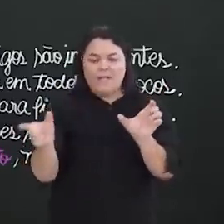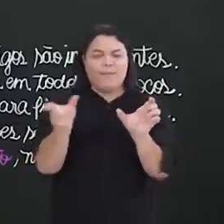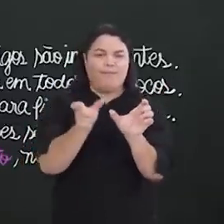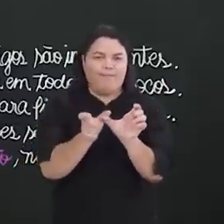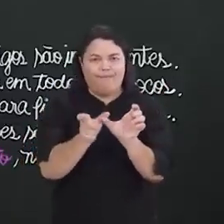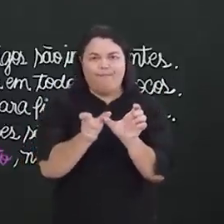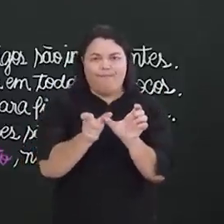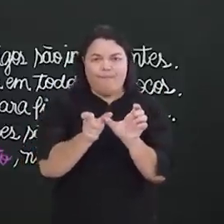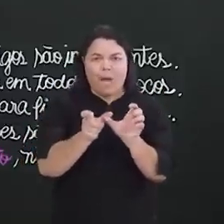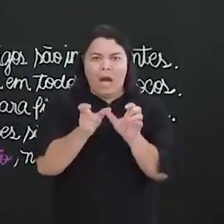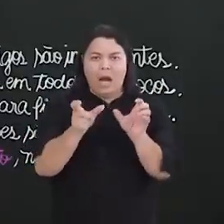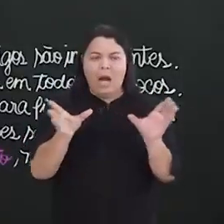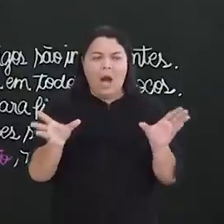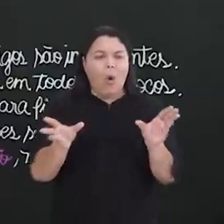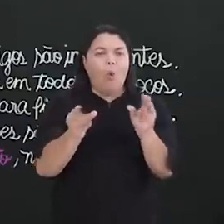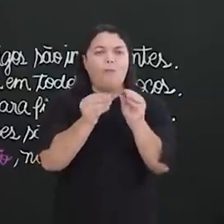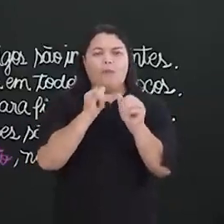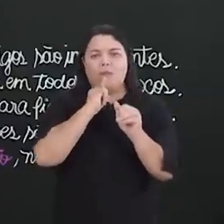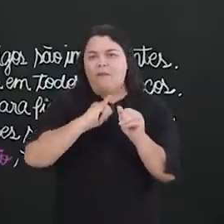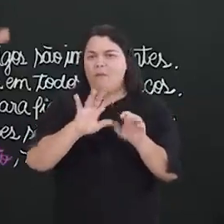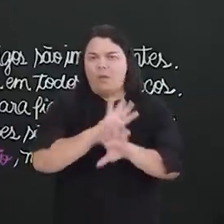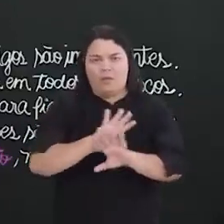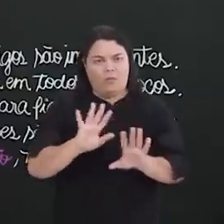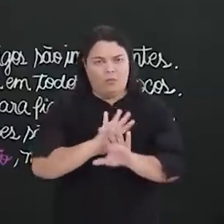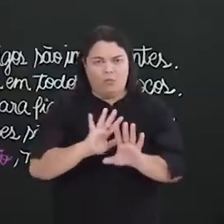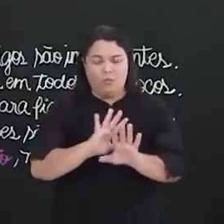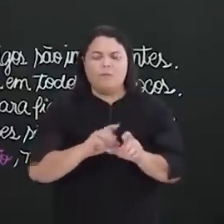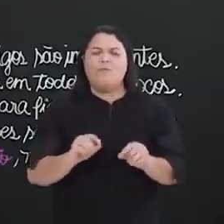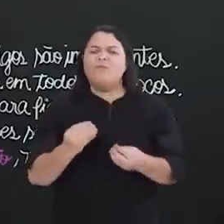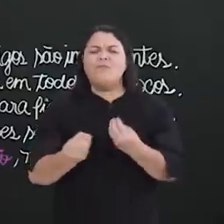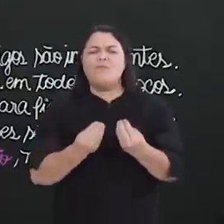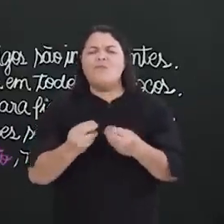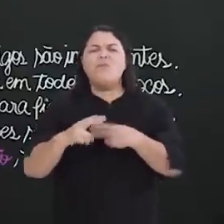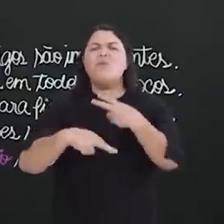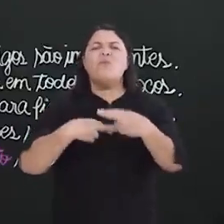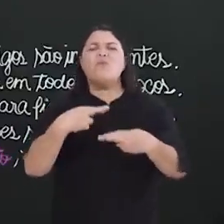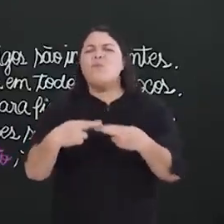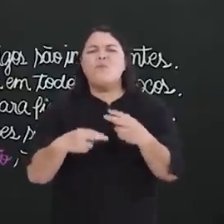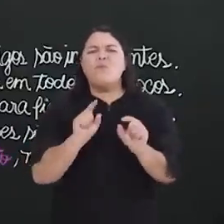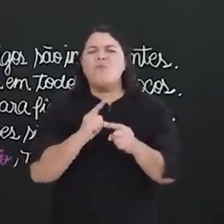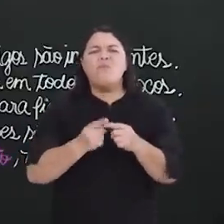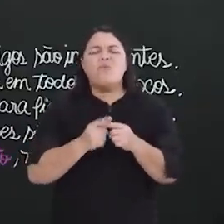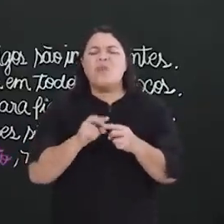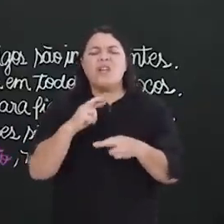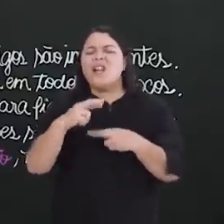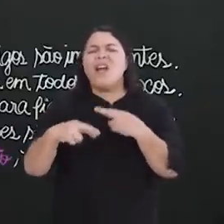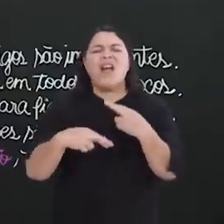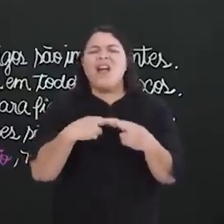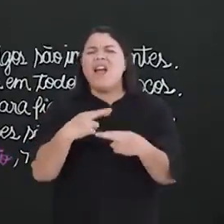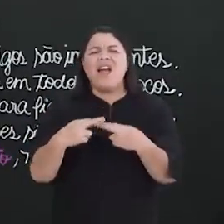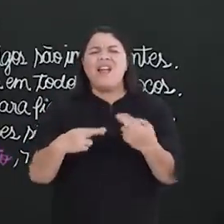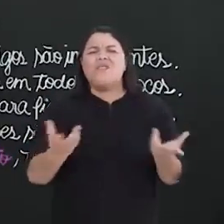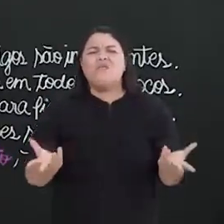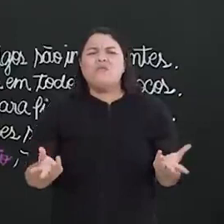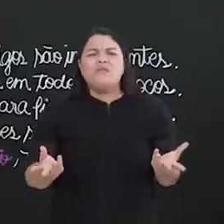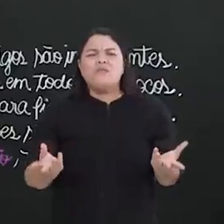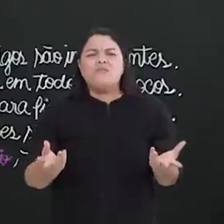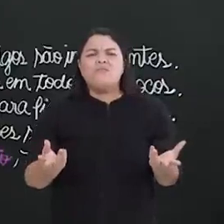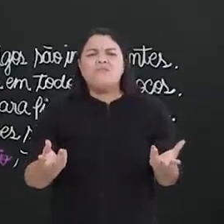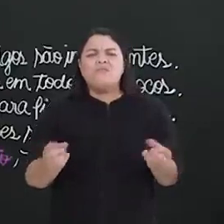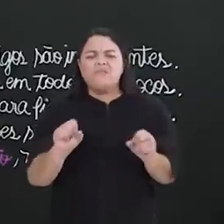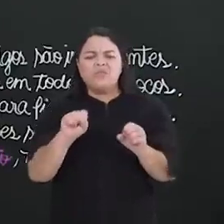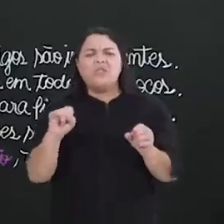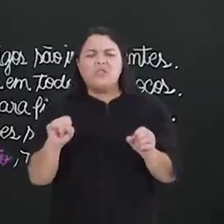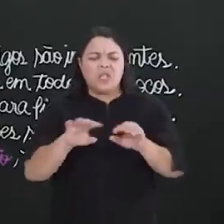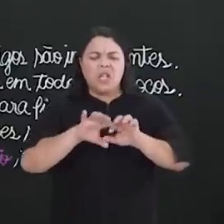do período. E por que a gente relaciona, então, essas orações? Por que é um período composto, já que elas são independentes e, pela